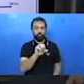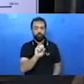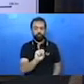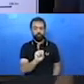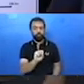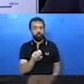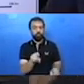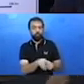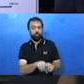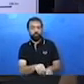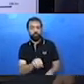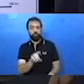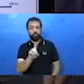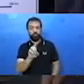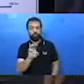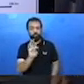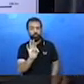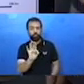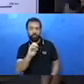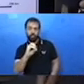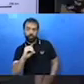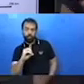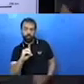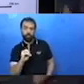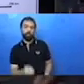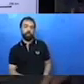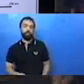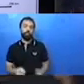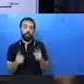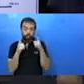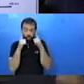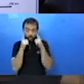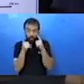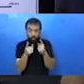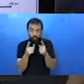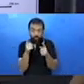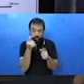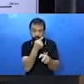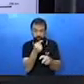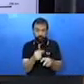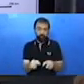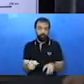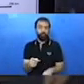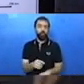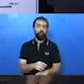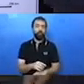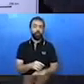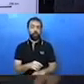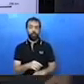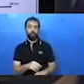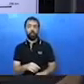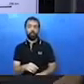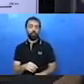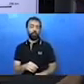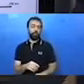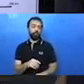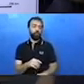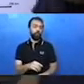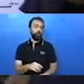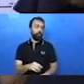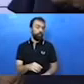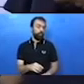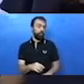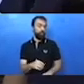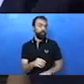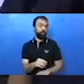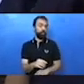Exercício 2. Observe o mapa do Brasil entre 1977 e 1888